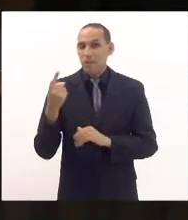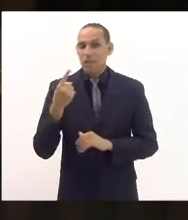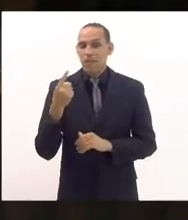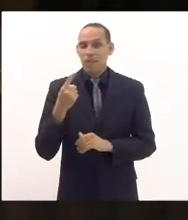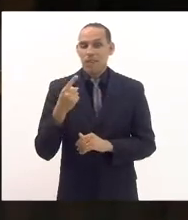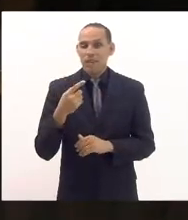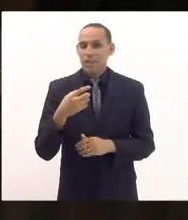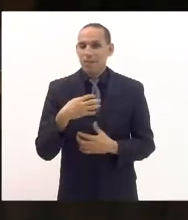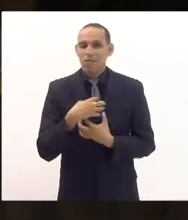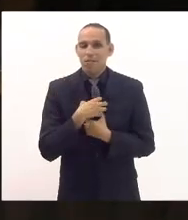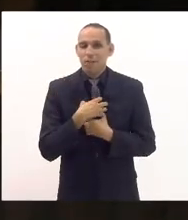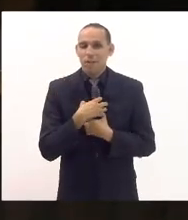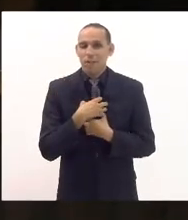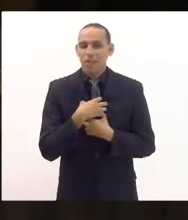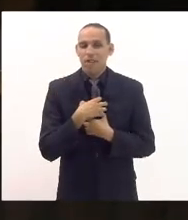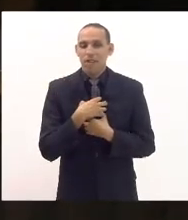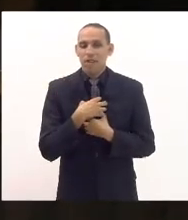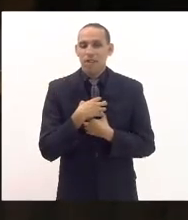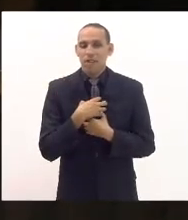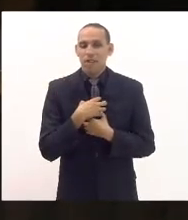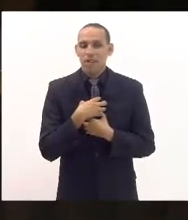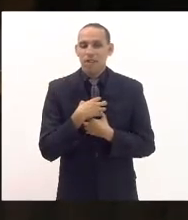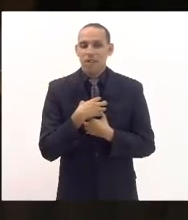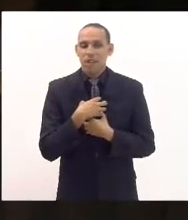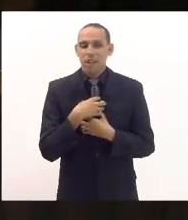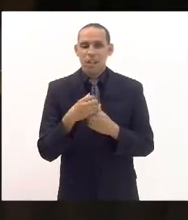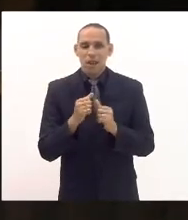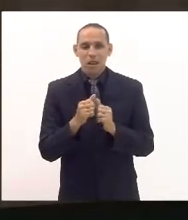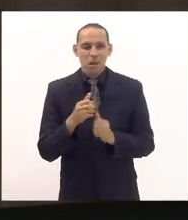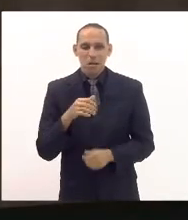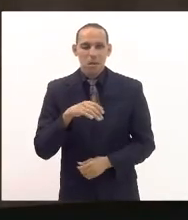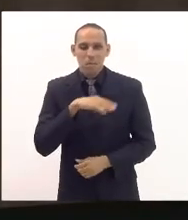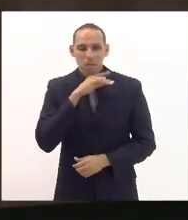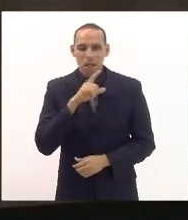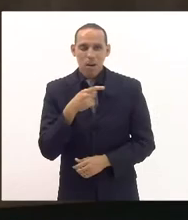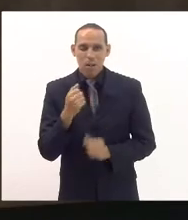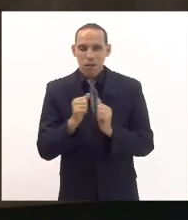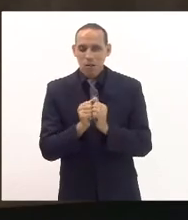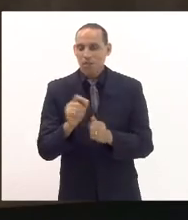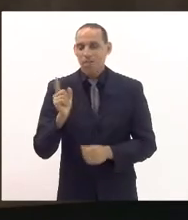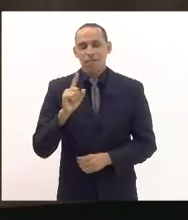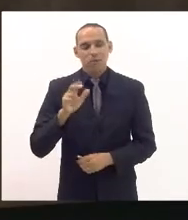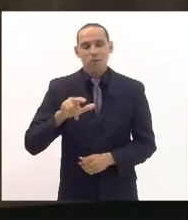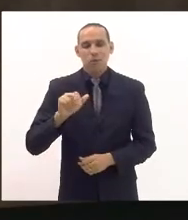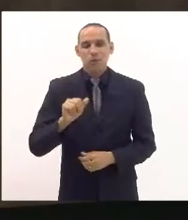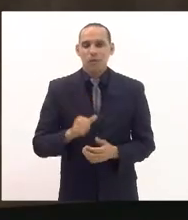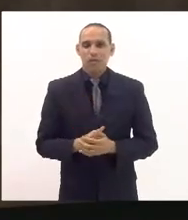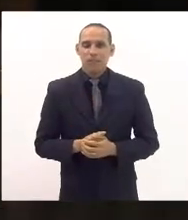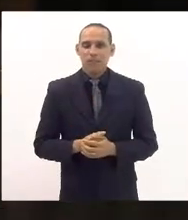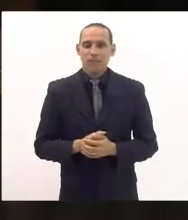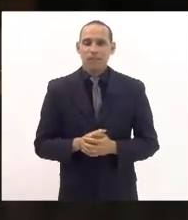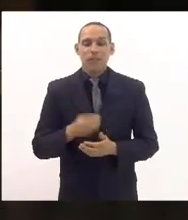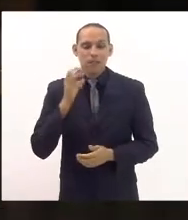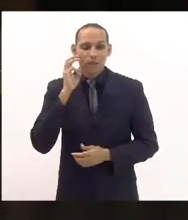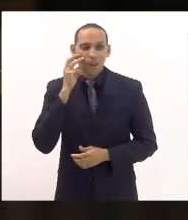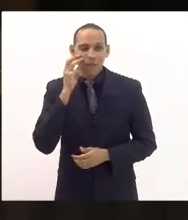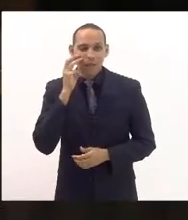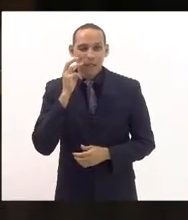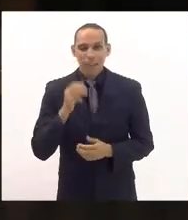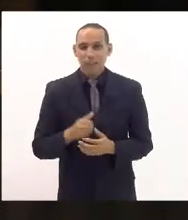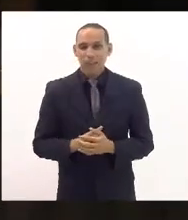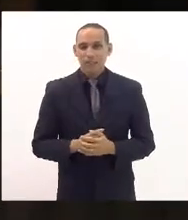saliência não vai sentir que mal acompanhado' qualquer forma alguma de forma alguma não waldeck Carneiro